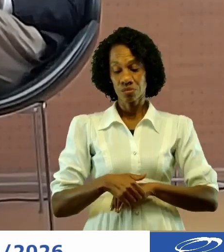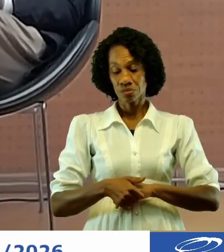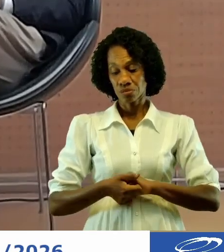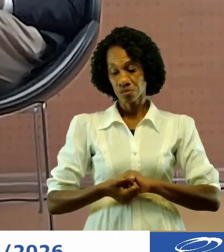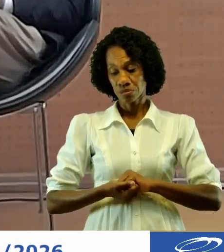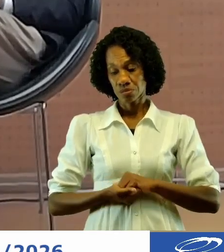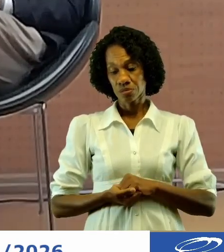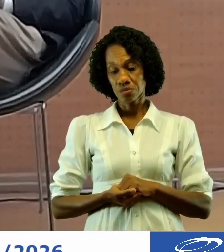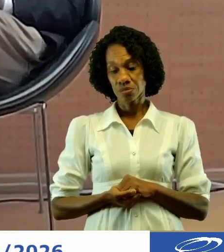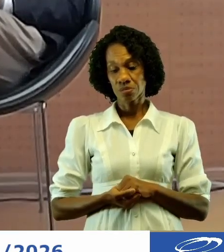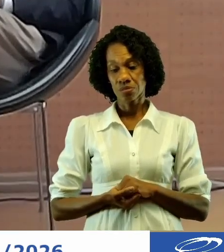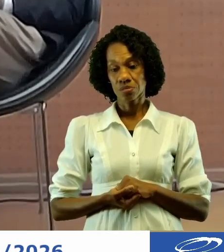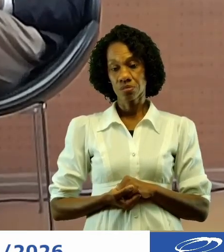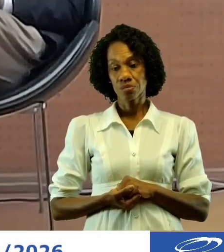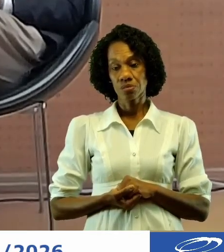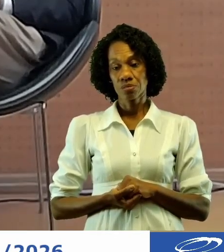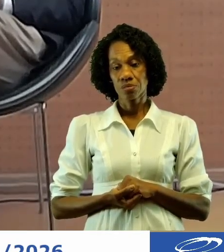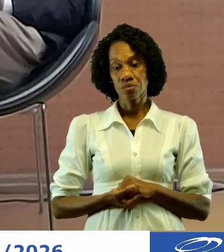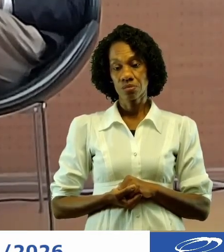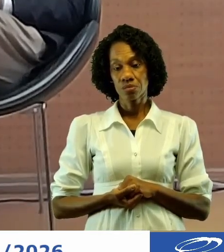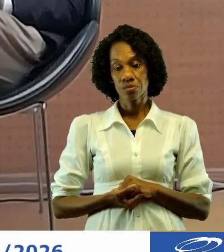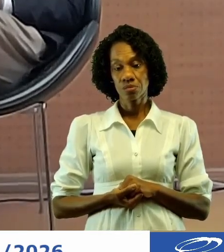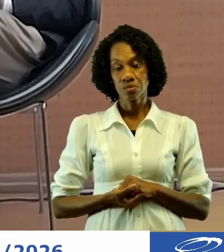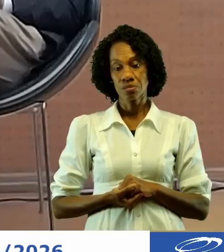related to fractures and